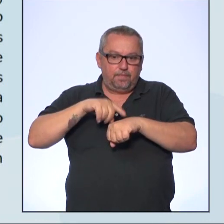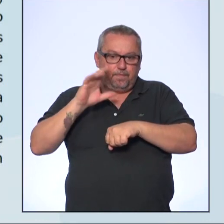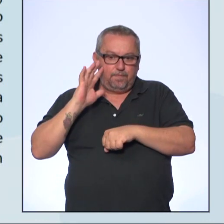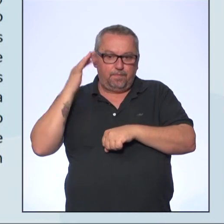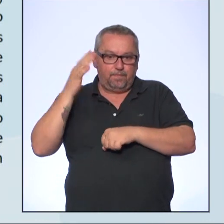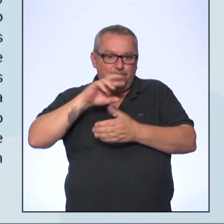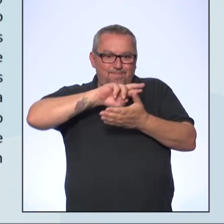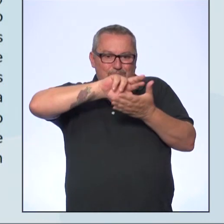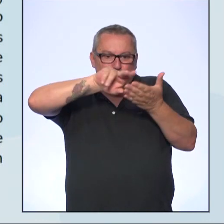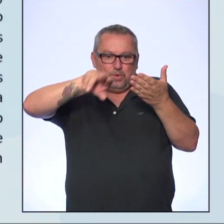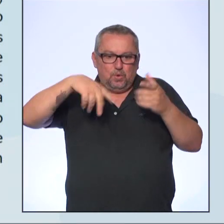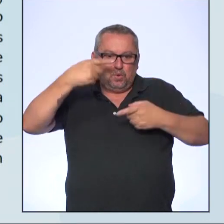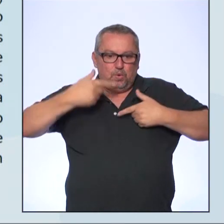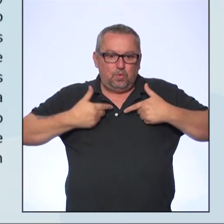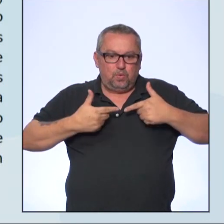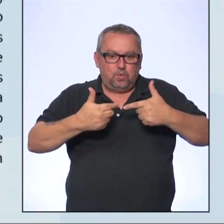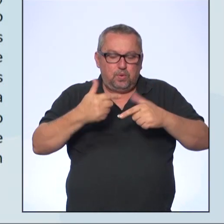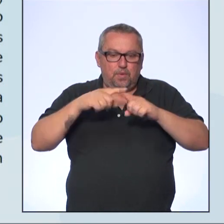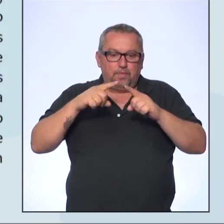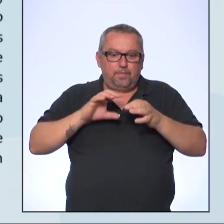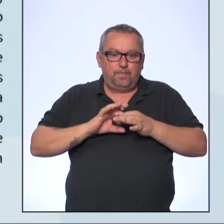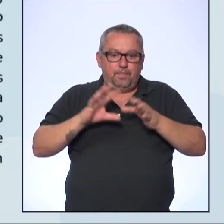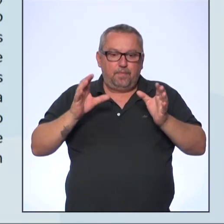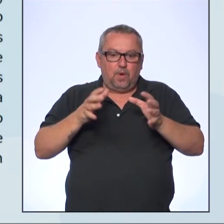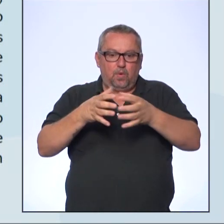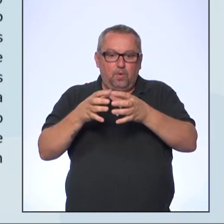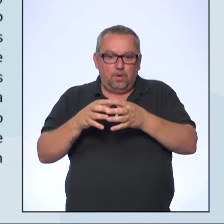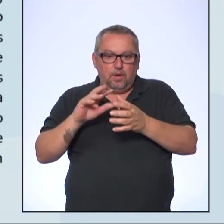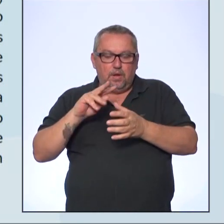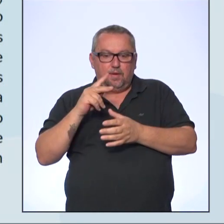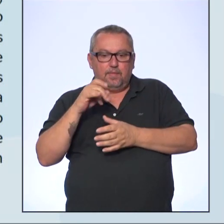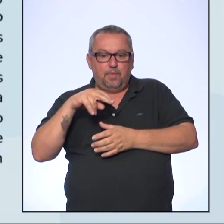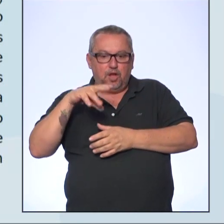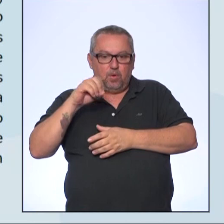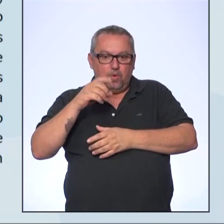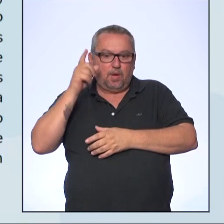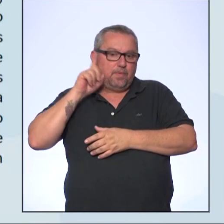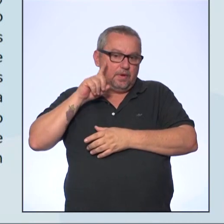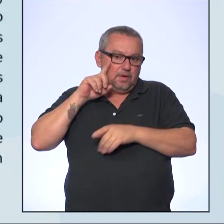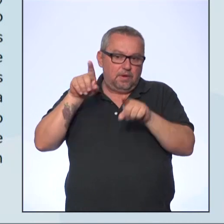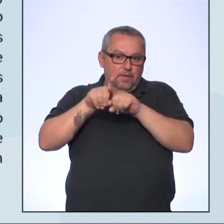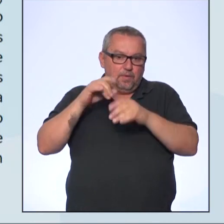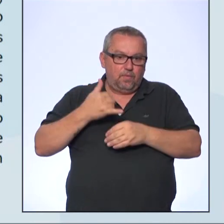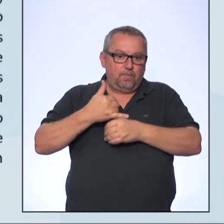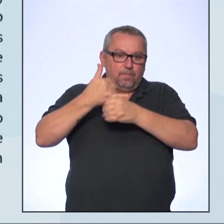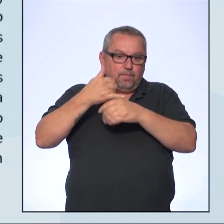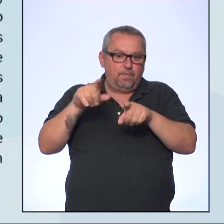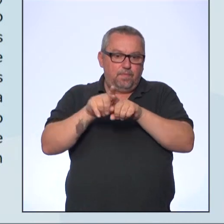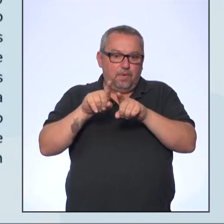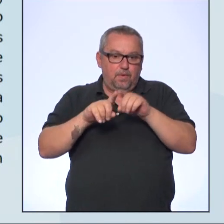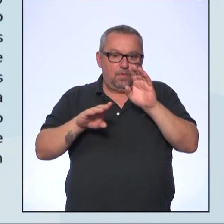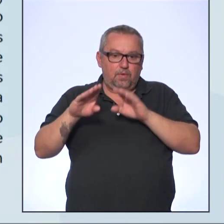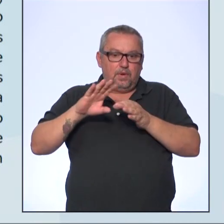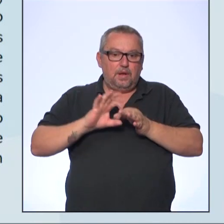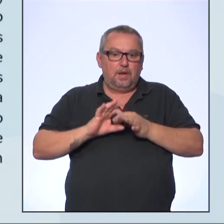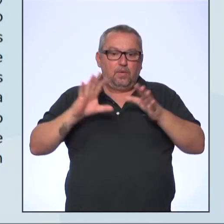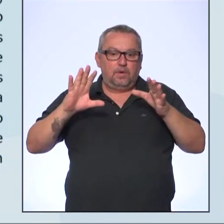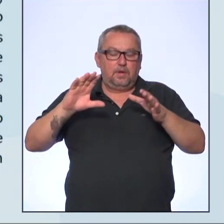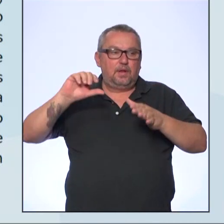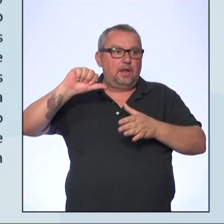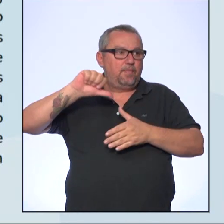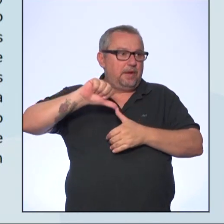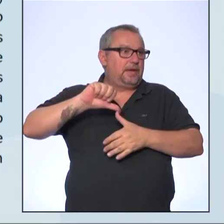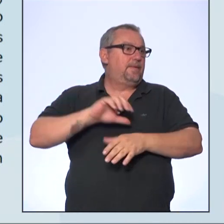acontecer uma série de lutas pela liberdade nas colônias hispano-americanas. Seus líderes também ficaram conhecidos como